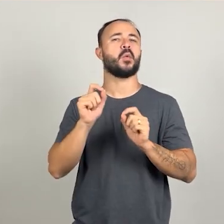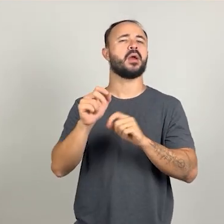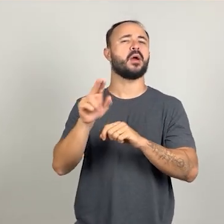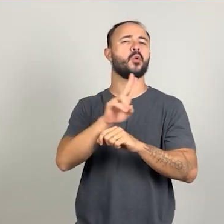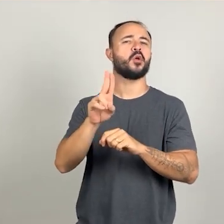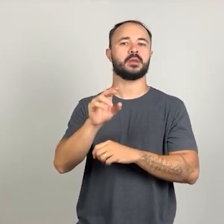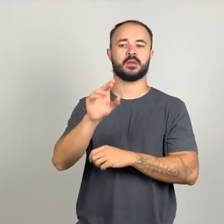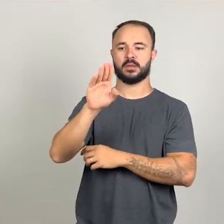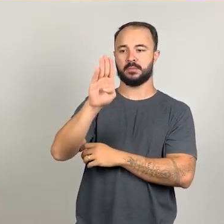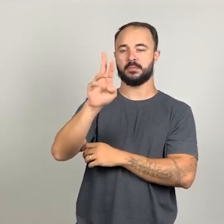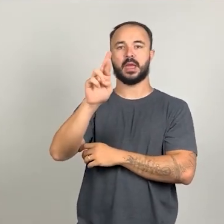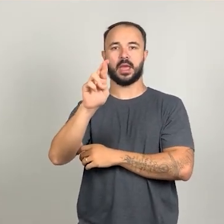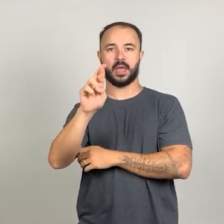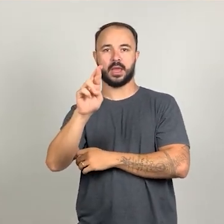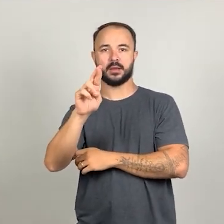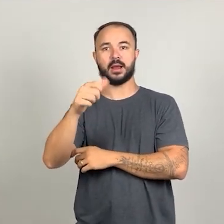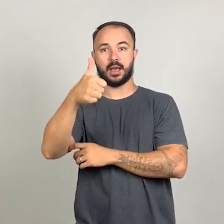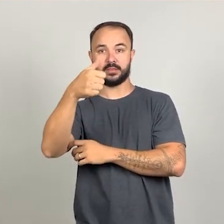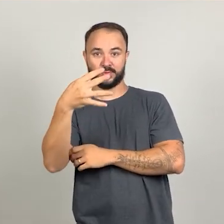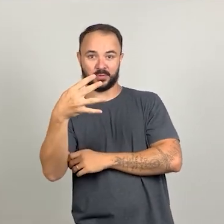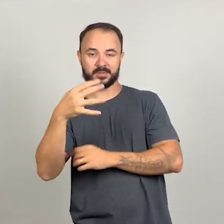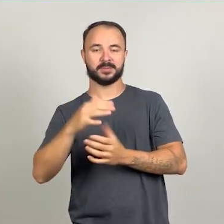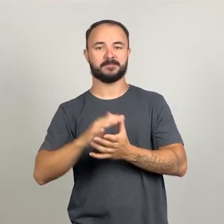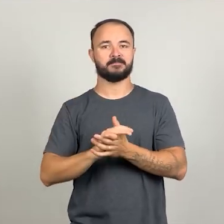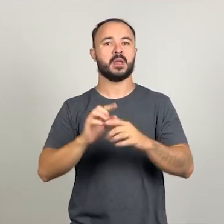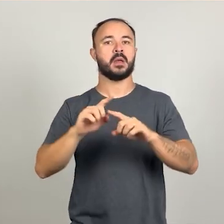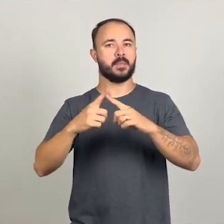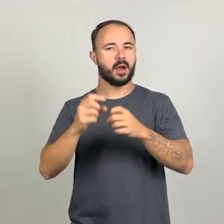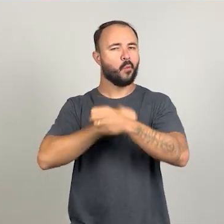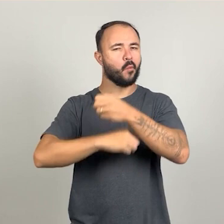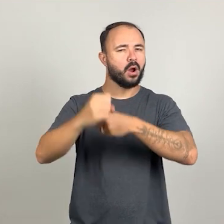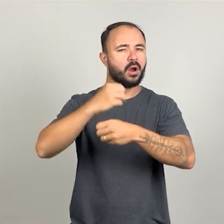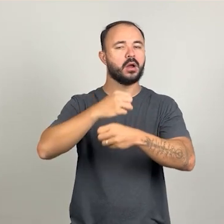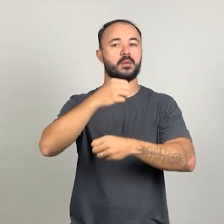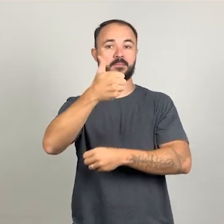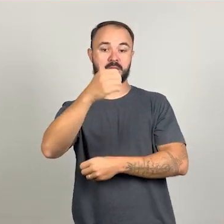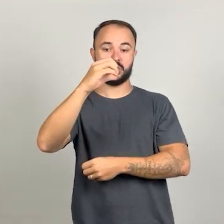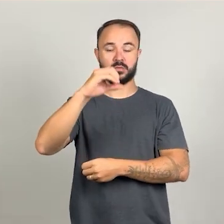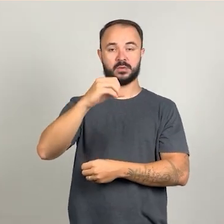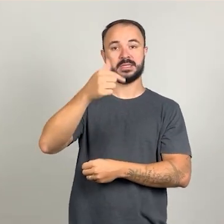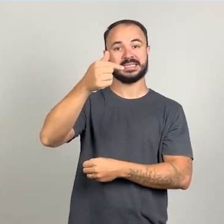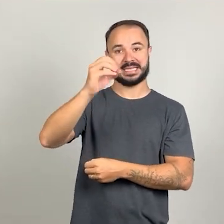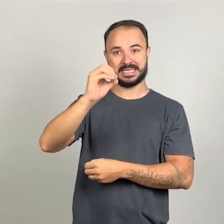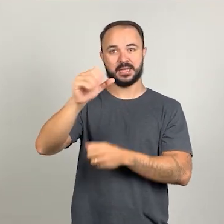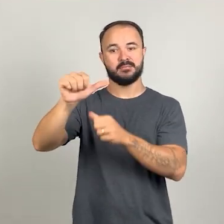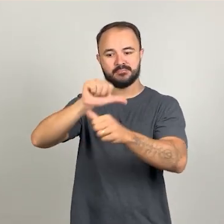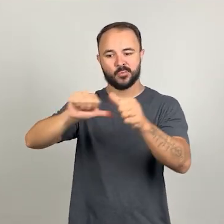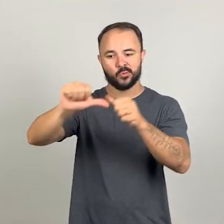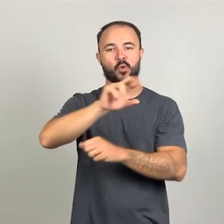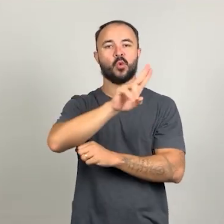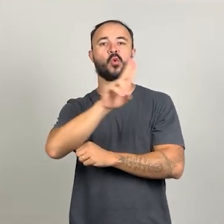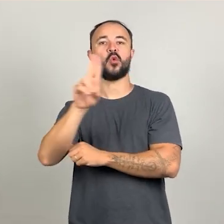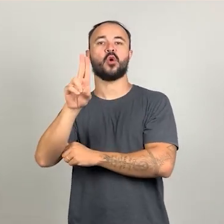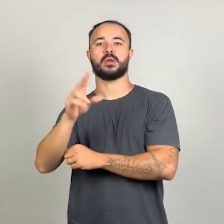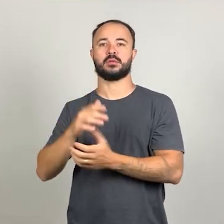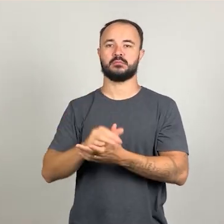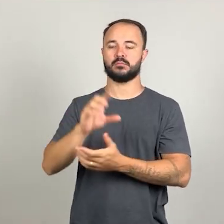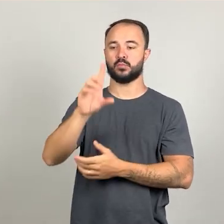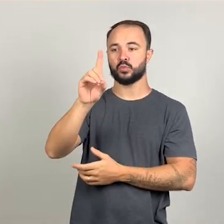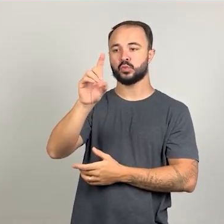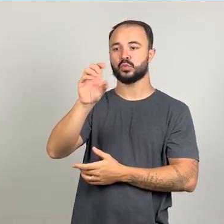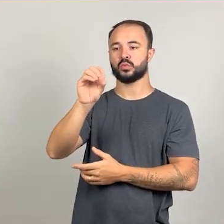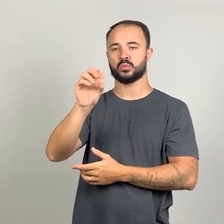BR-14. Mas lá no ano de 1970, esse nome foi alterado para Avenida